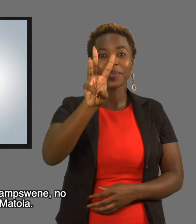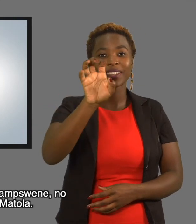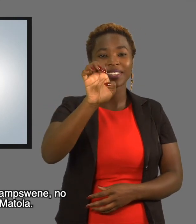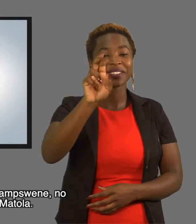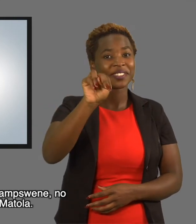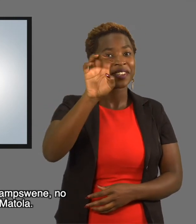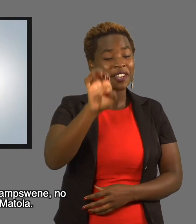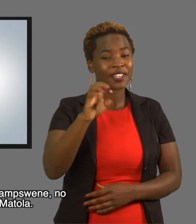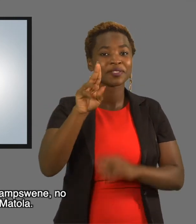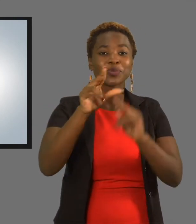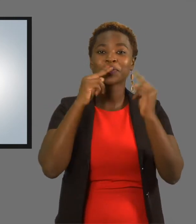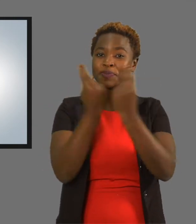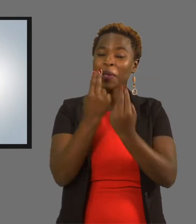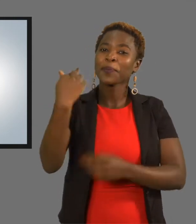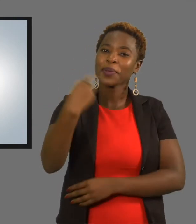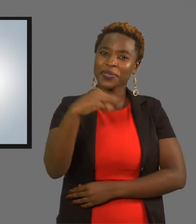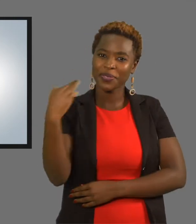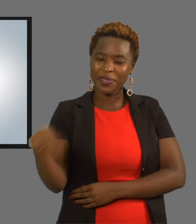município da Matola.